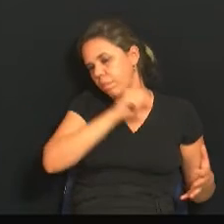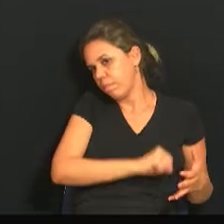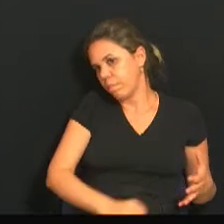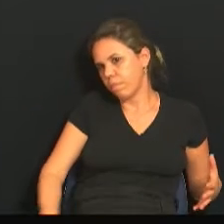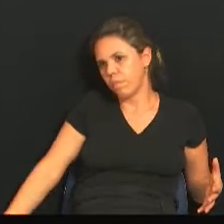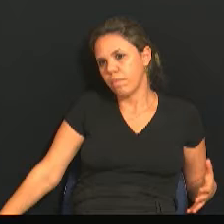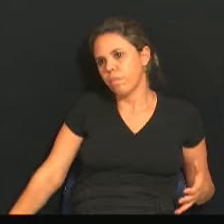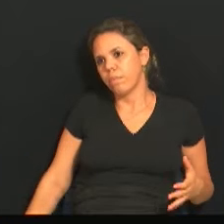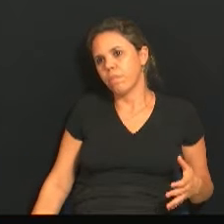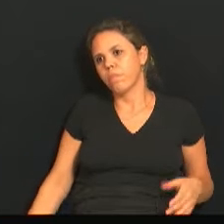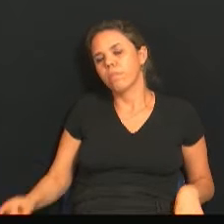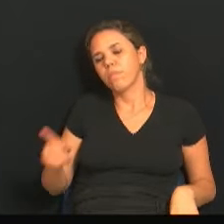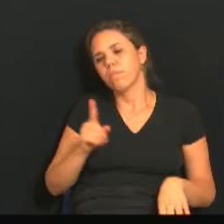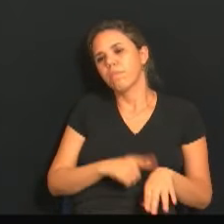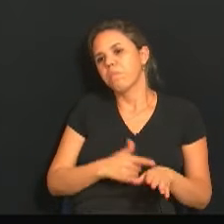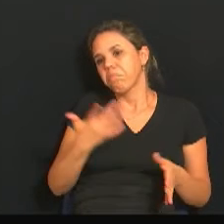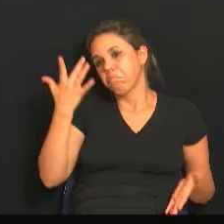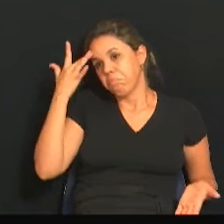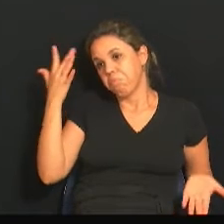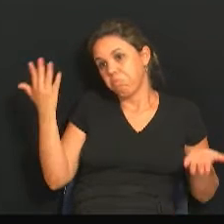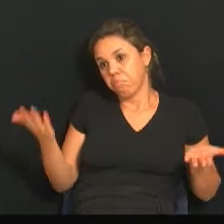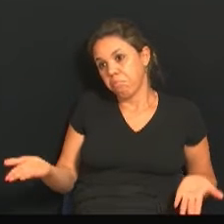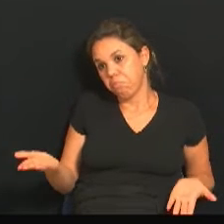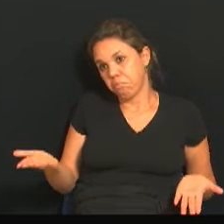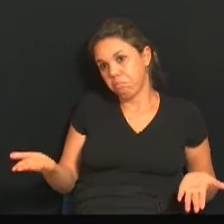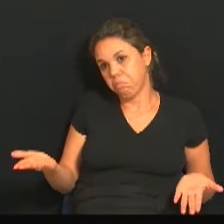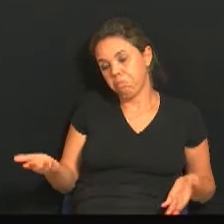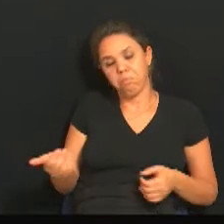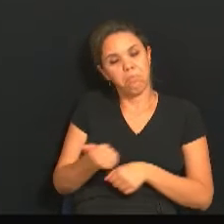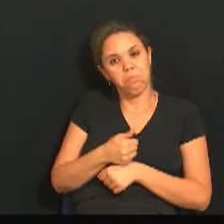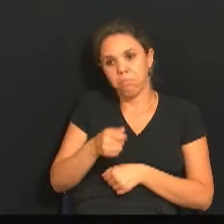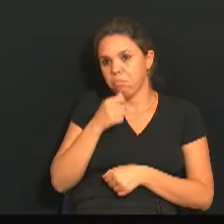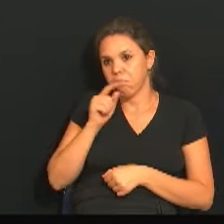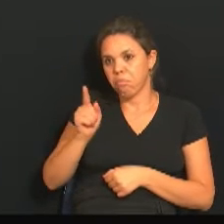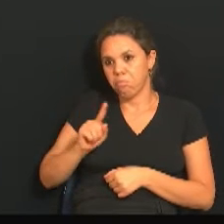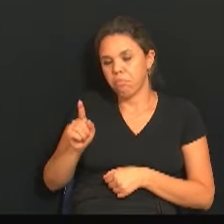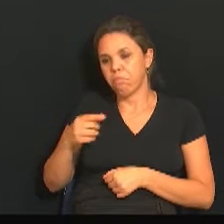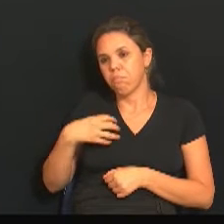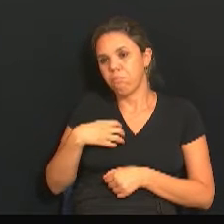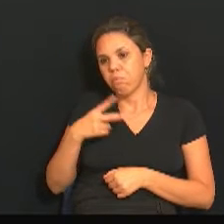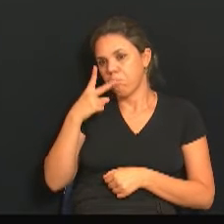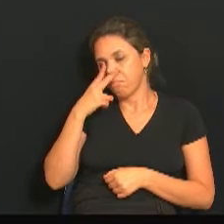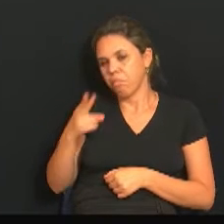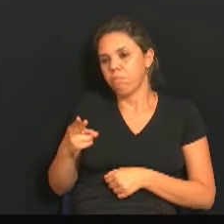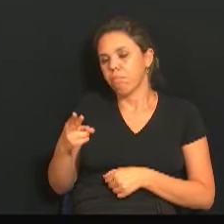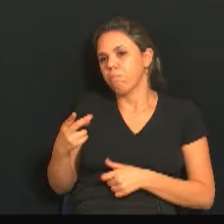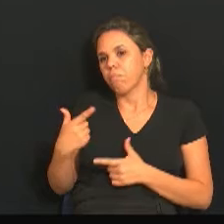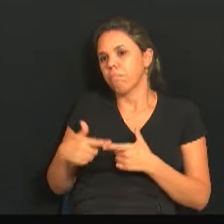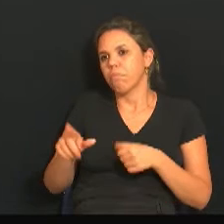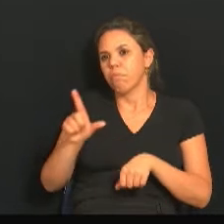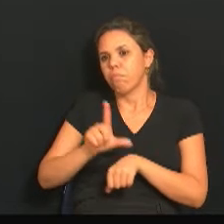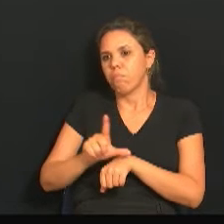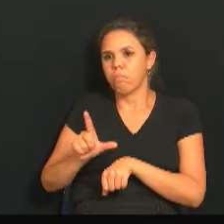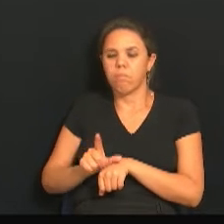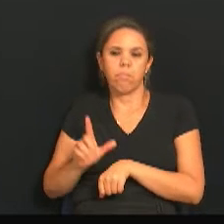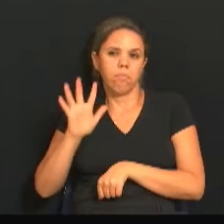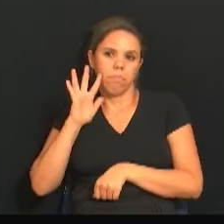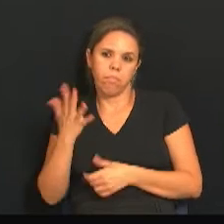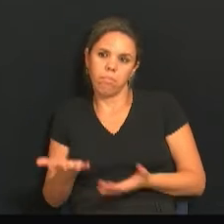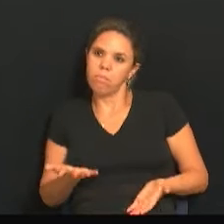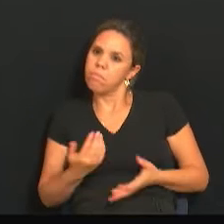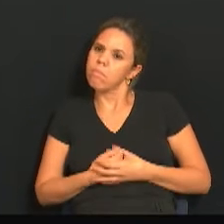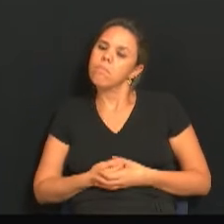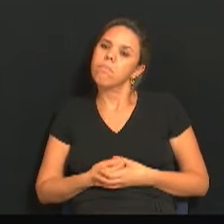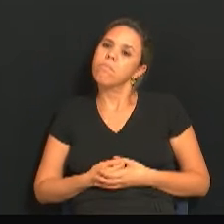longo desse tempo. Eu não sei, não sou especialista na área, mas eu sinto que isso tudo reflete no comércio, né? E